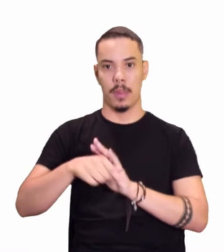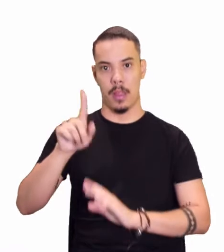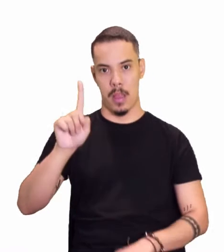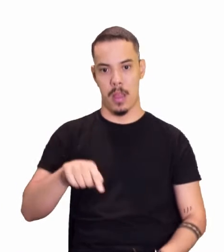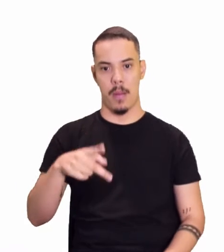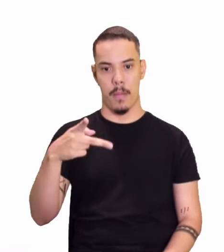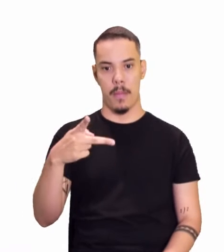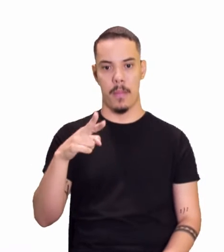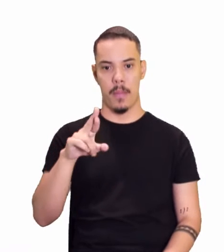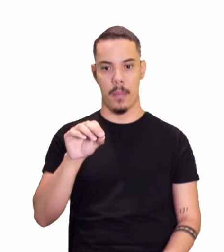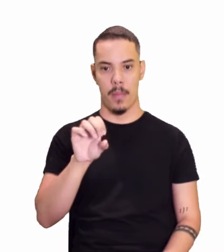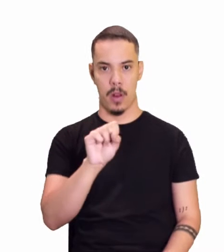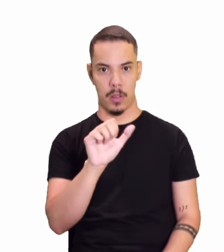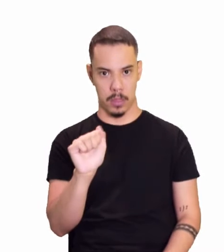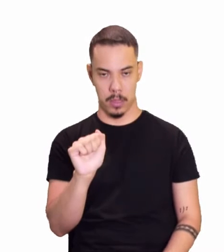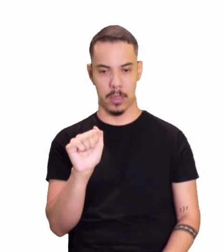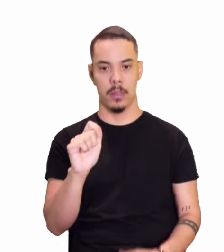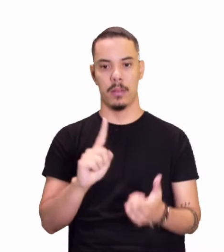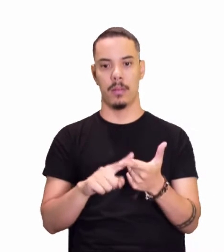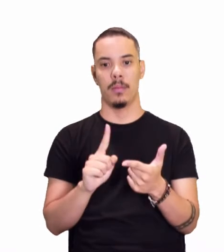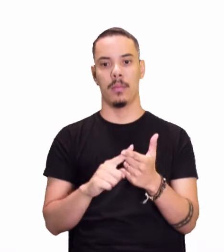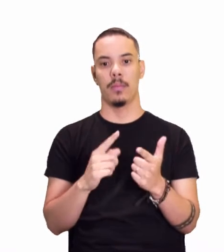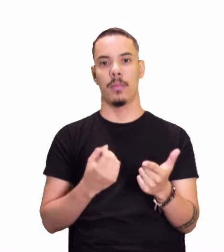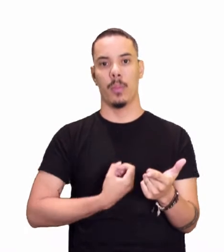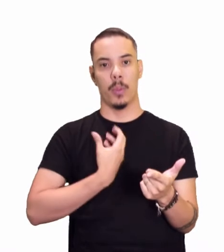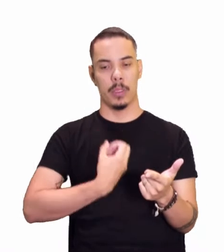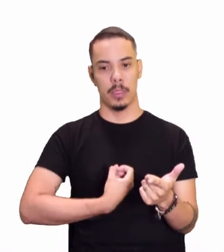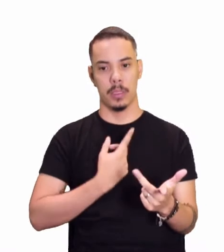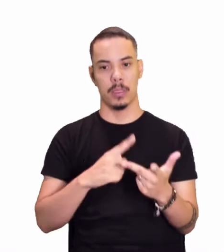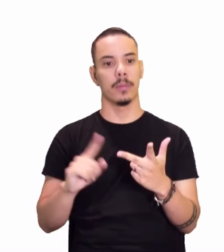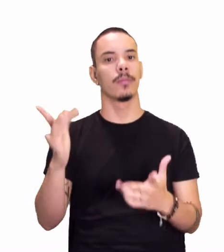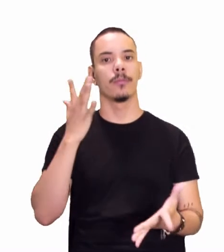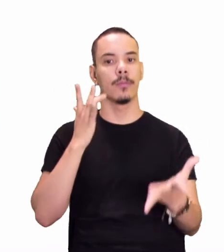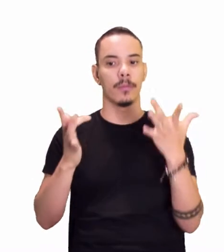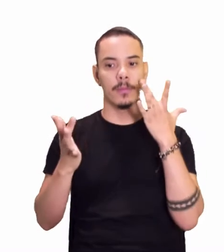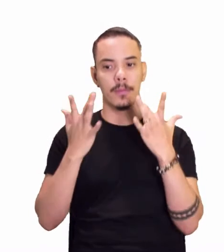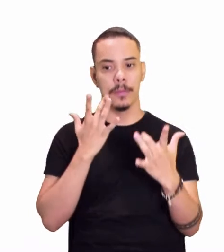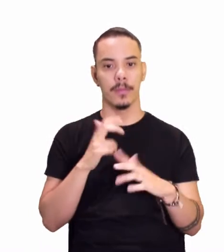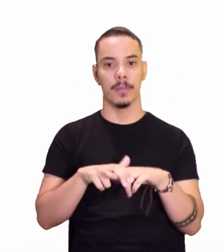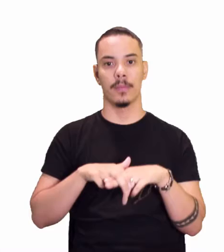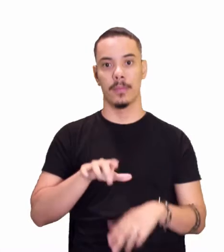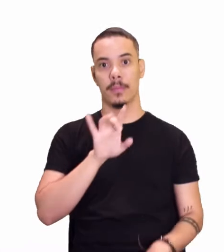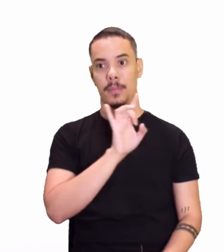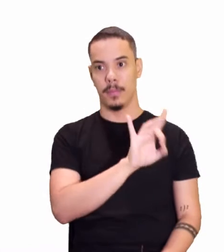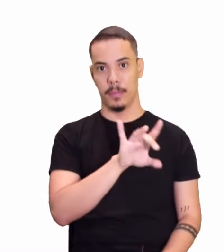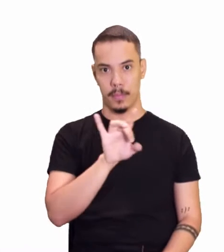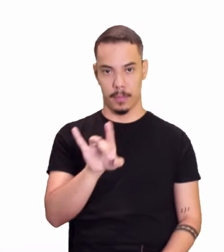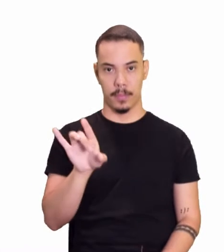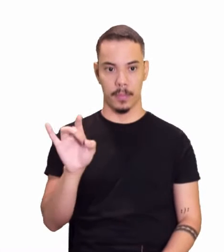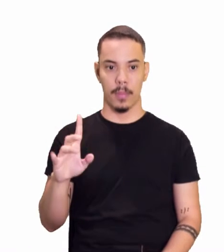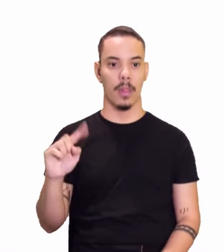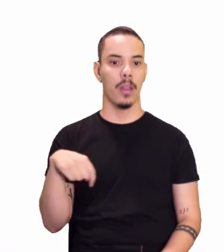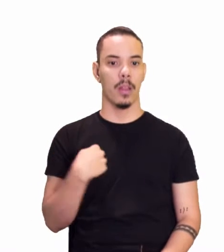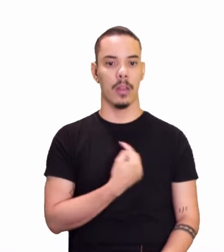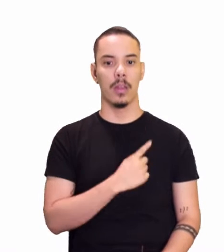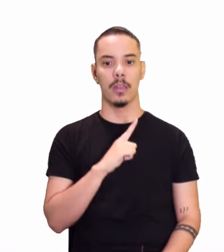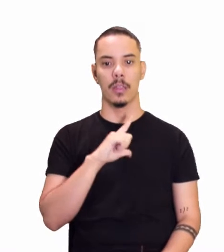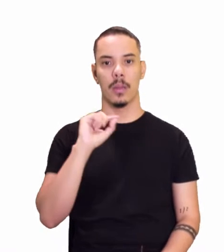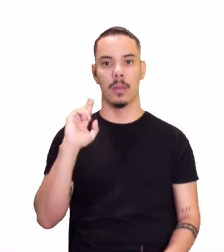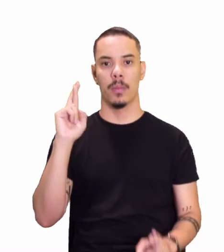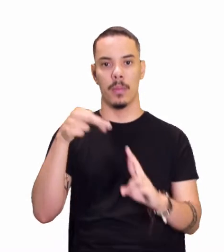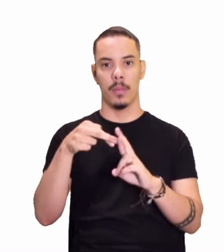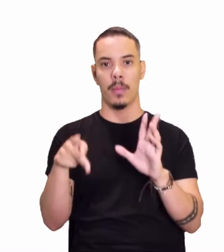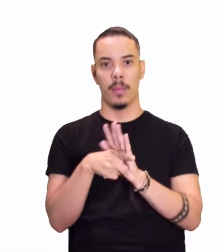prosa, vai ter poesia, vai ter teatro. E é claro que para cada produção dessa, nós vamos ter os seus